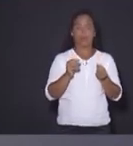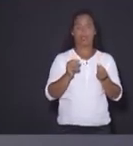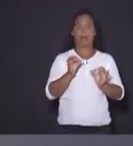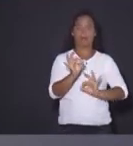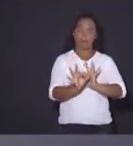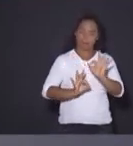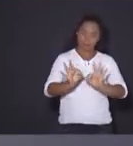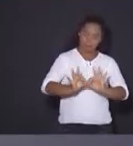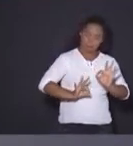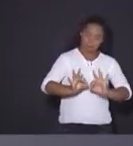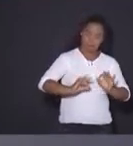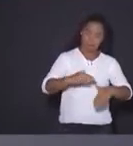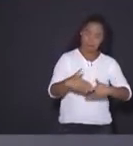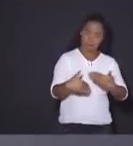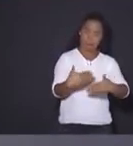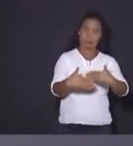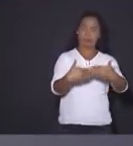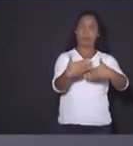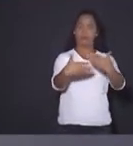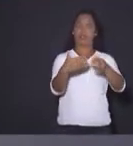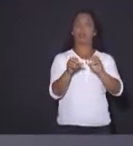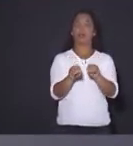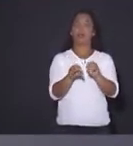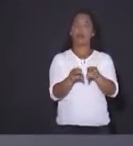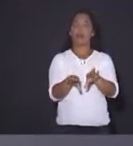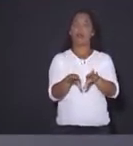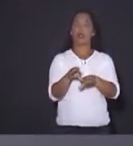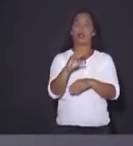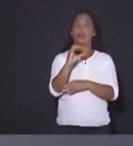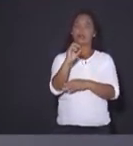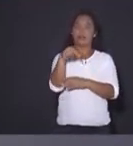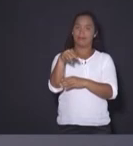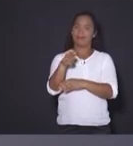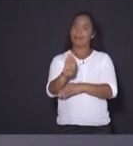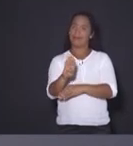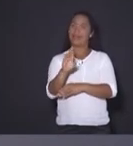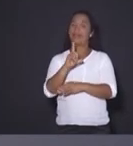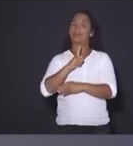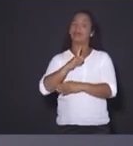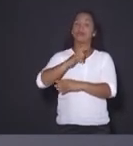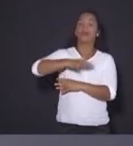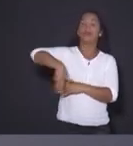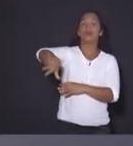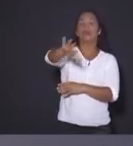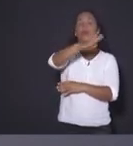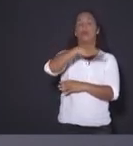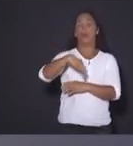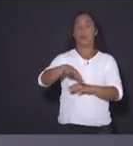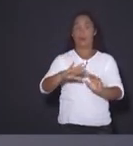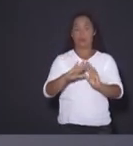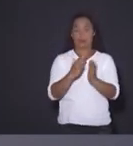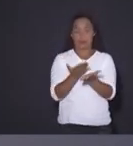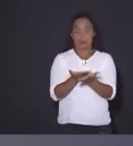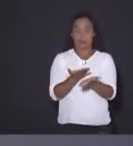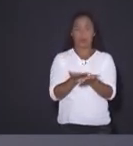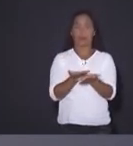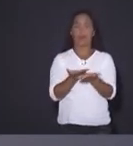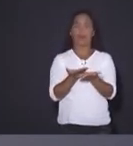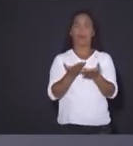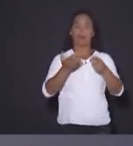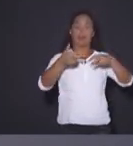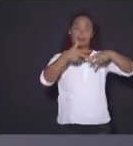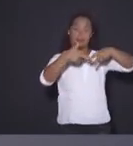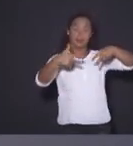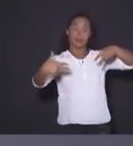educação é a partir de diretrizes da base nacional curricular comum que todos os termos de gênero foram